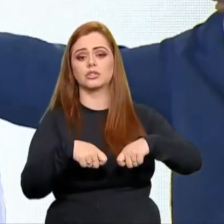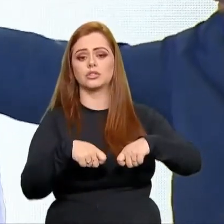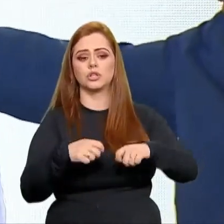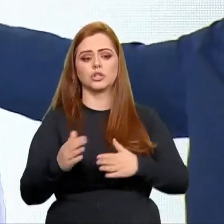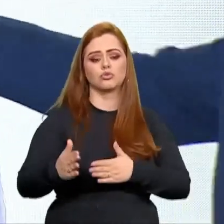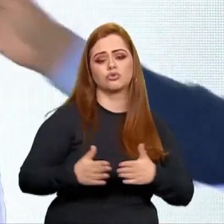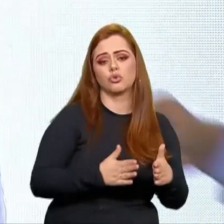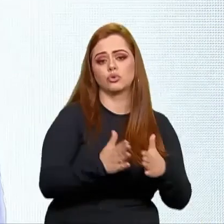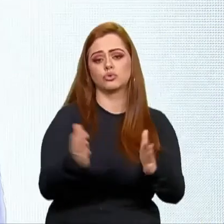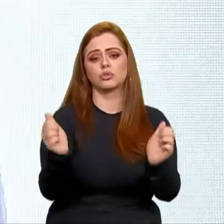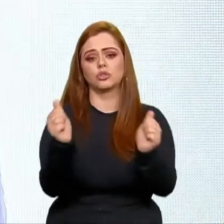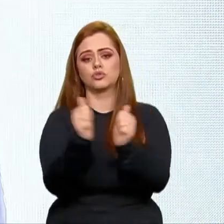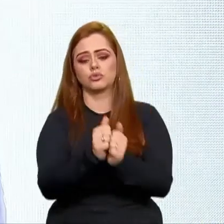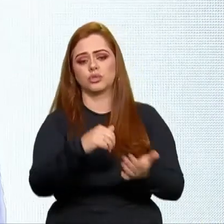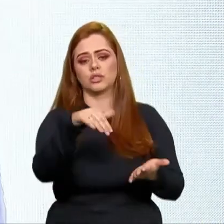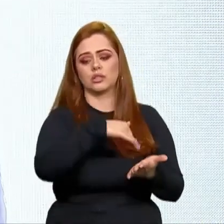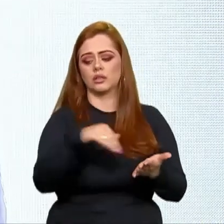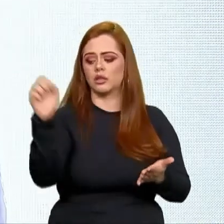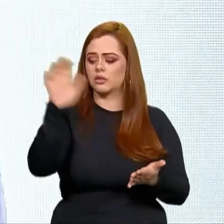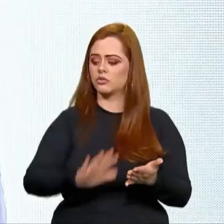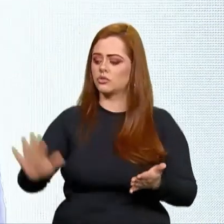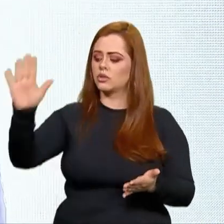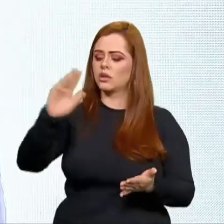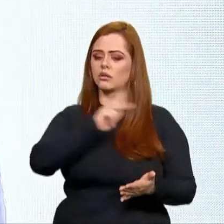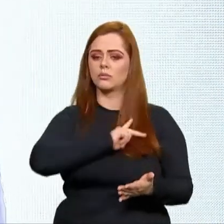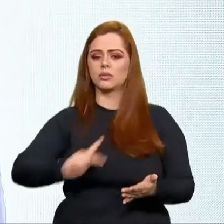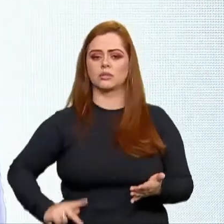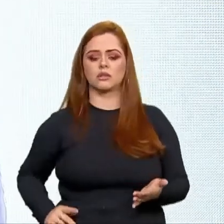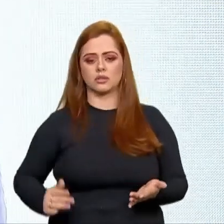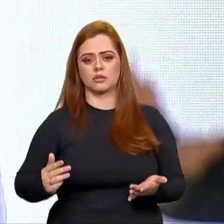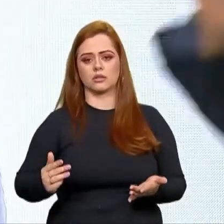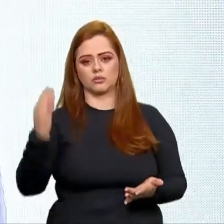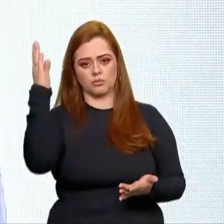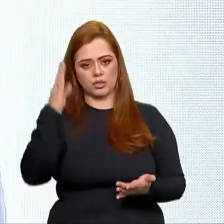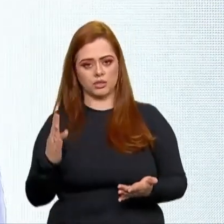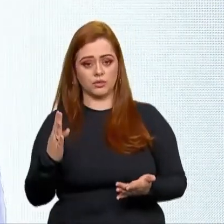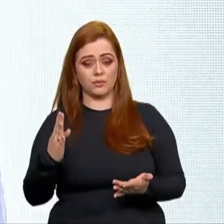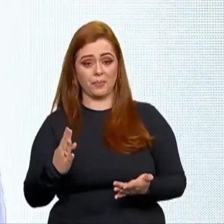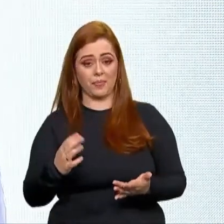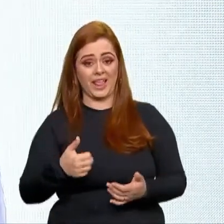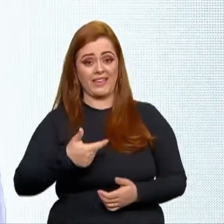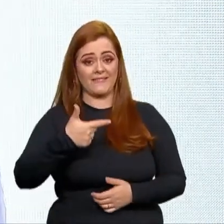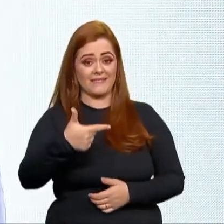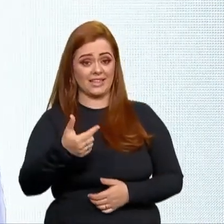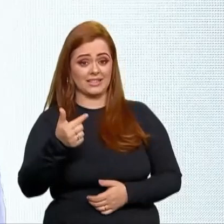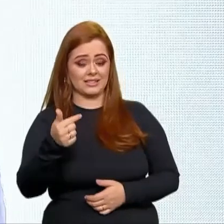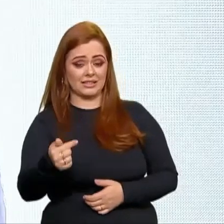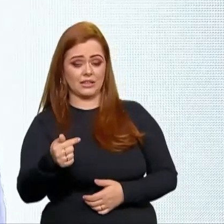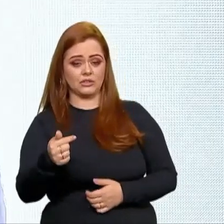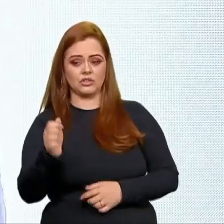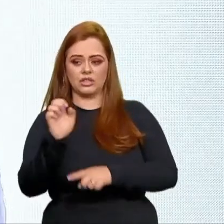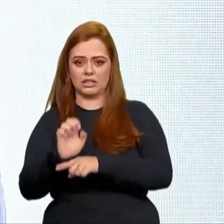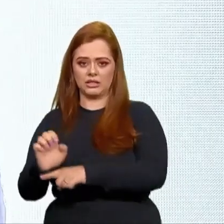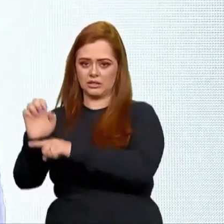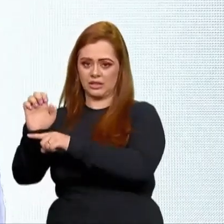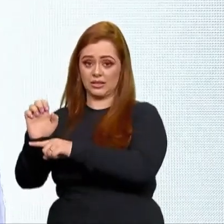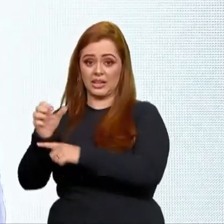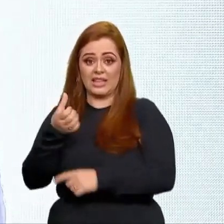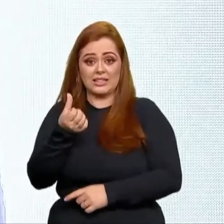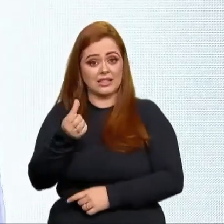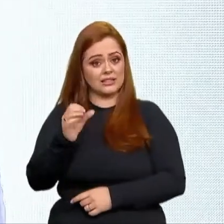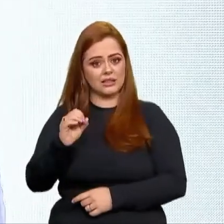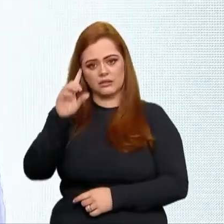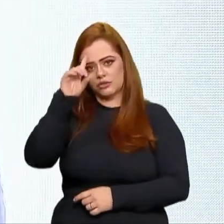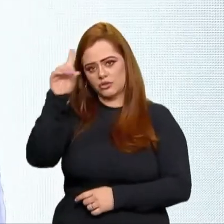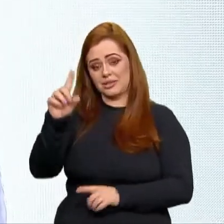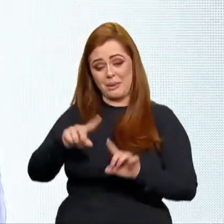conduzida pela Secretaria-Geral da Presidência da República. Repito, foram 26 27 estados em 60 dias.